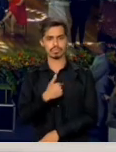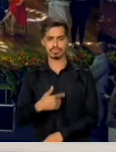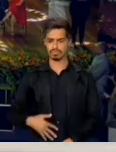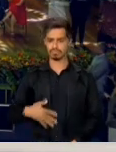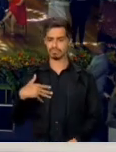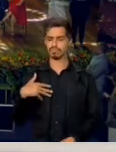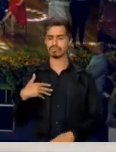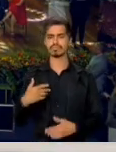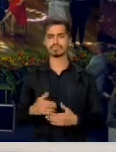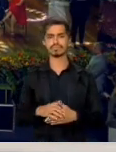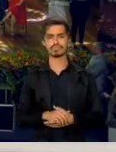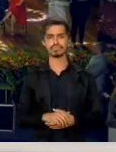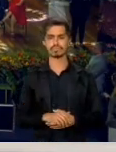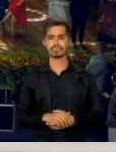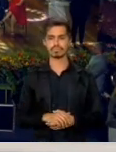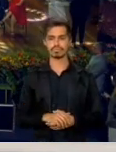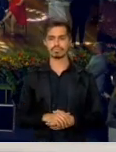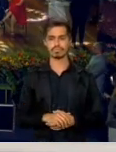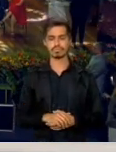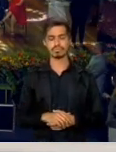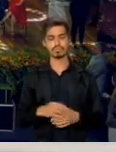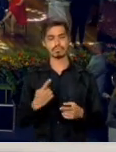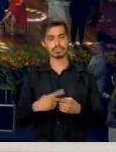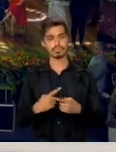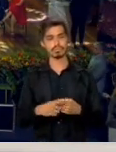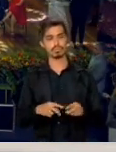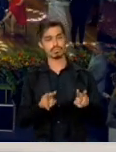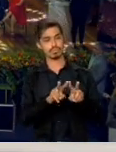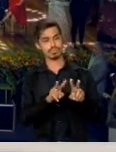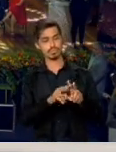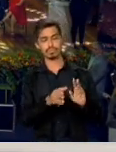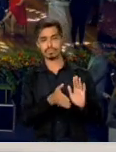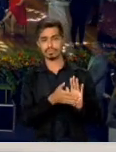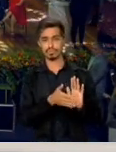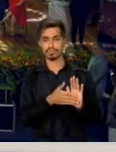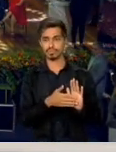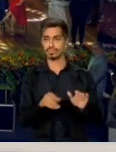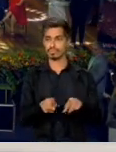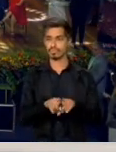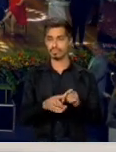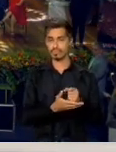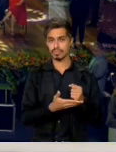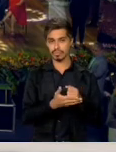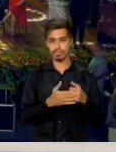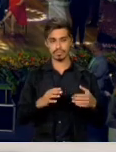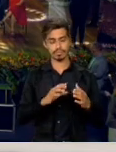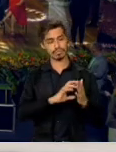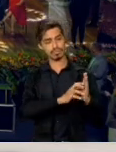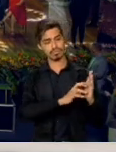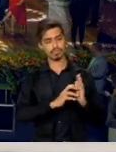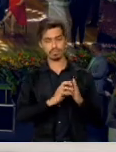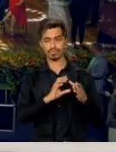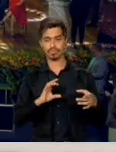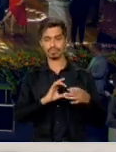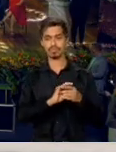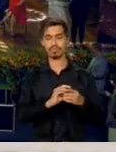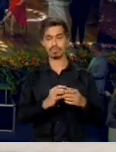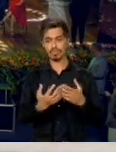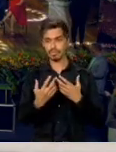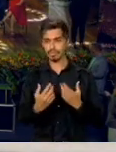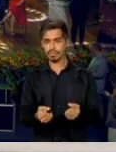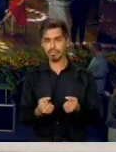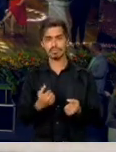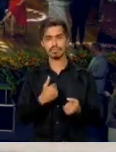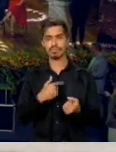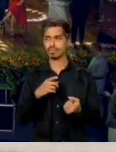de governar, a partir de uma sugestão do Wellington, e que a nossa base aliada abraçou, e que o senhor apoiou, e